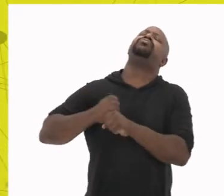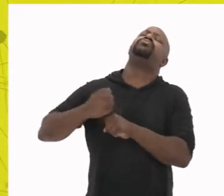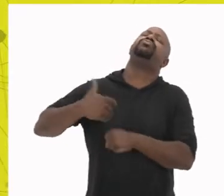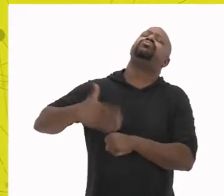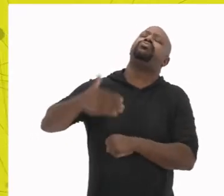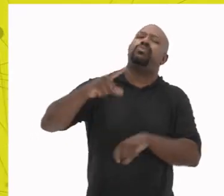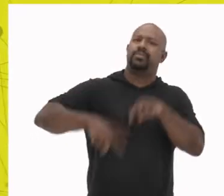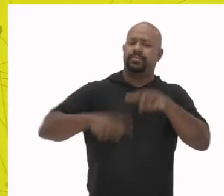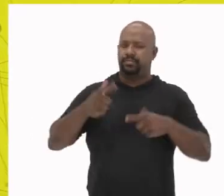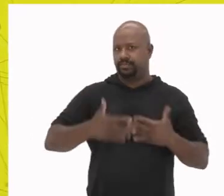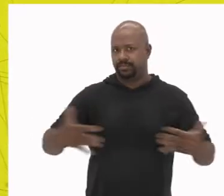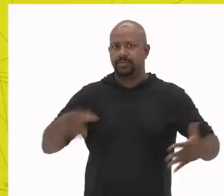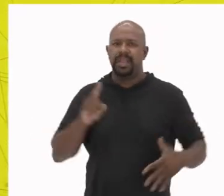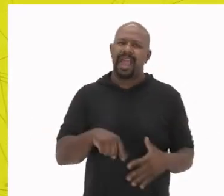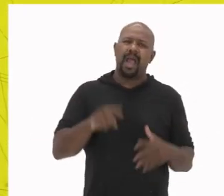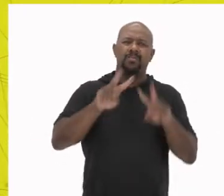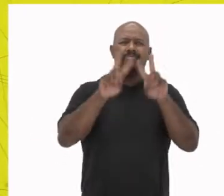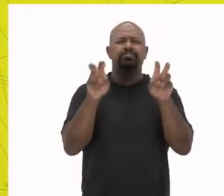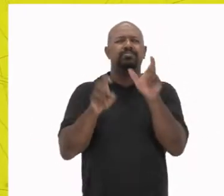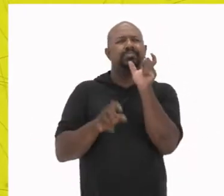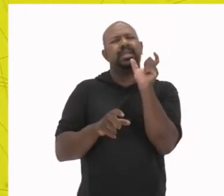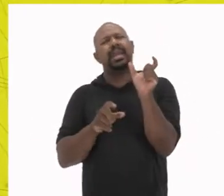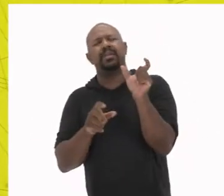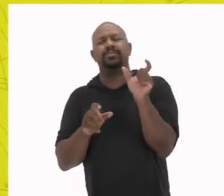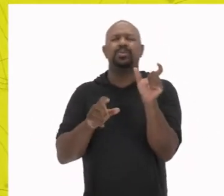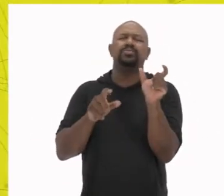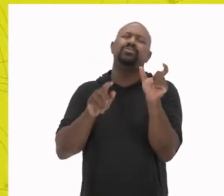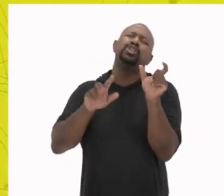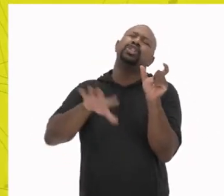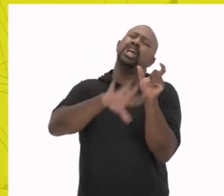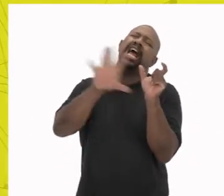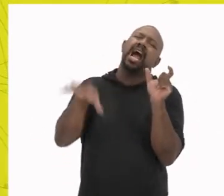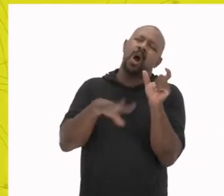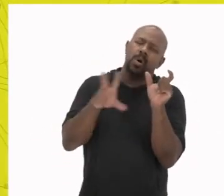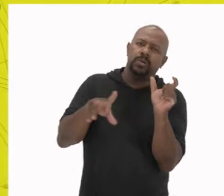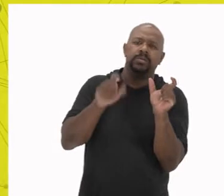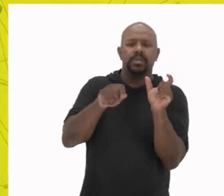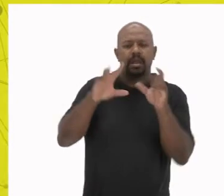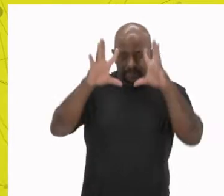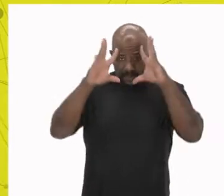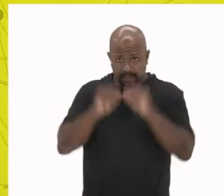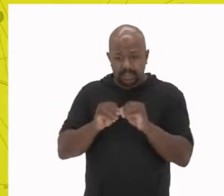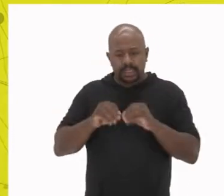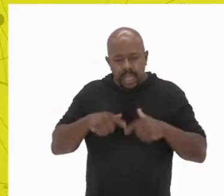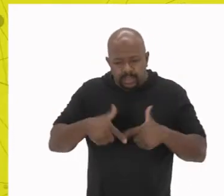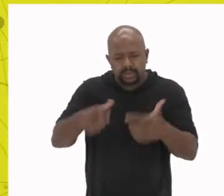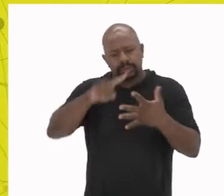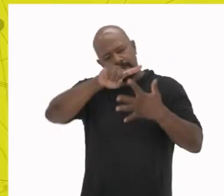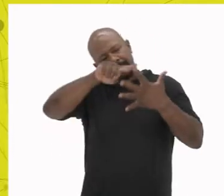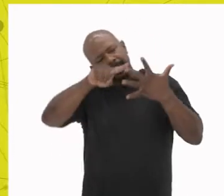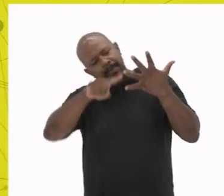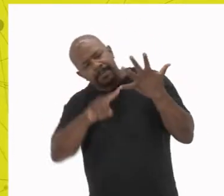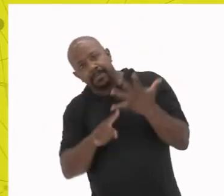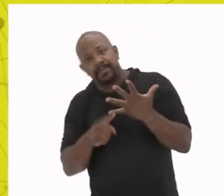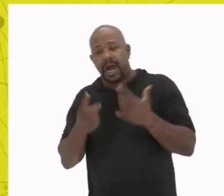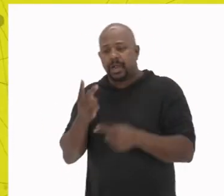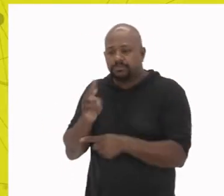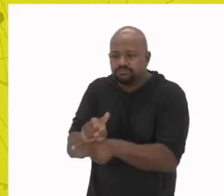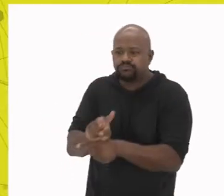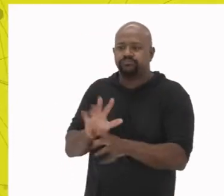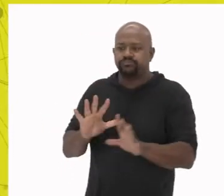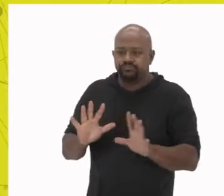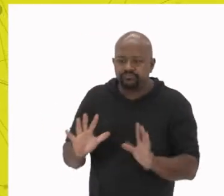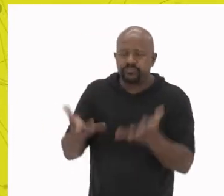e a longevidade do acervo. É um termo genérico usado para designar um conjunto de ações necessárias